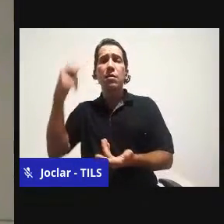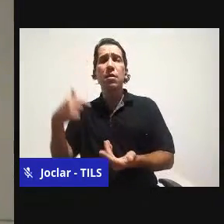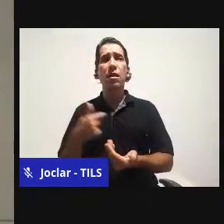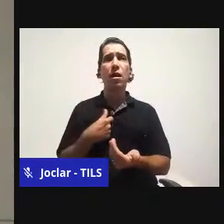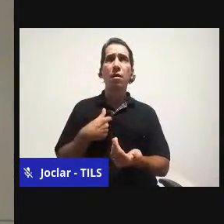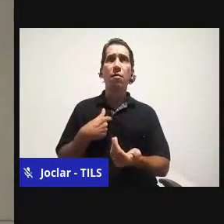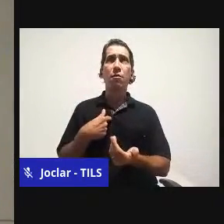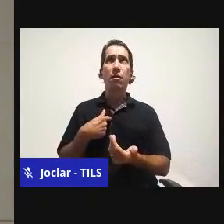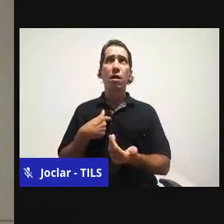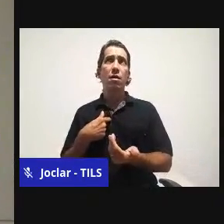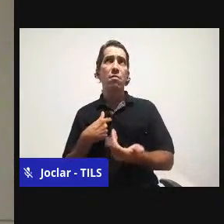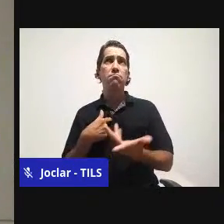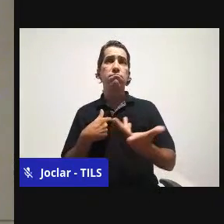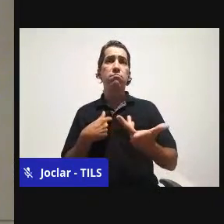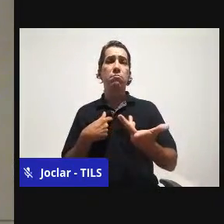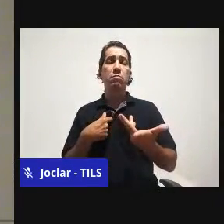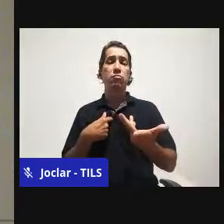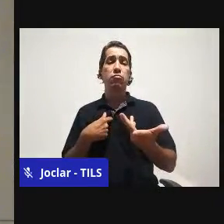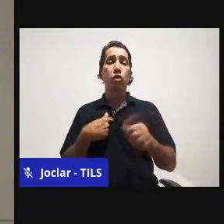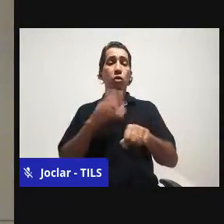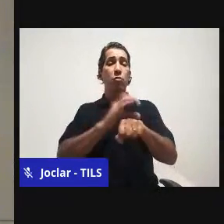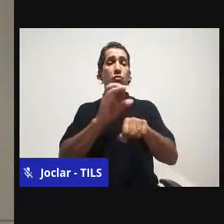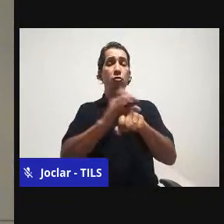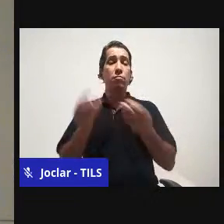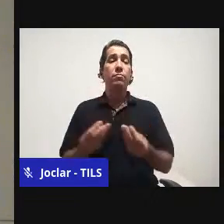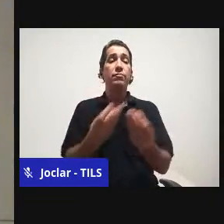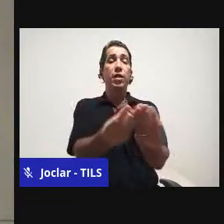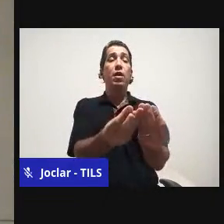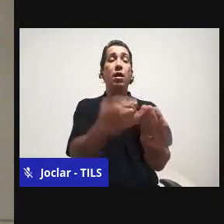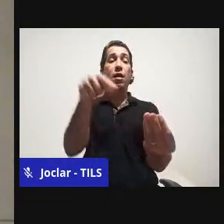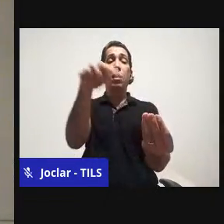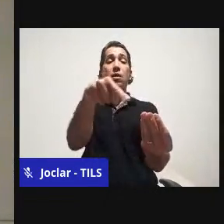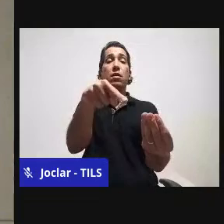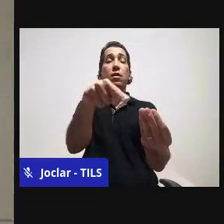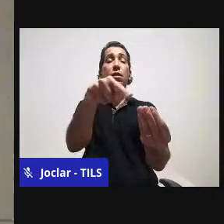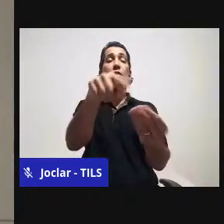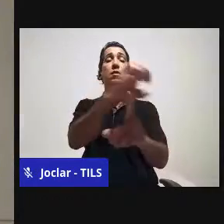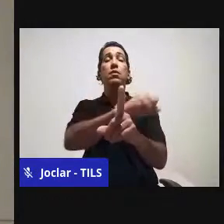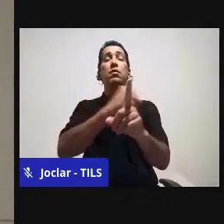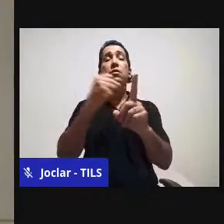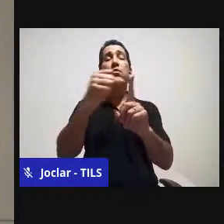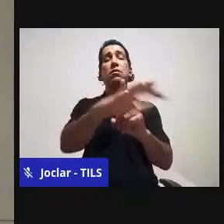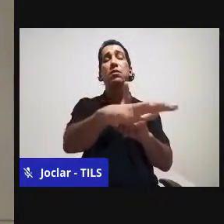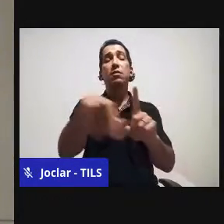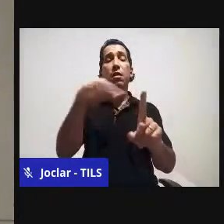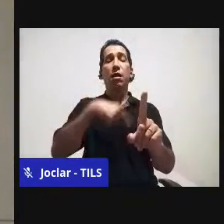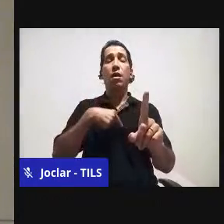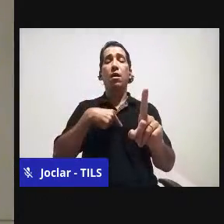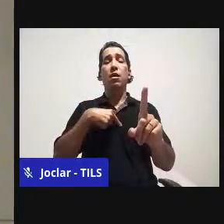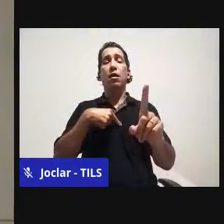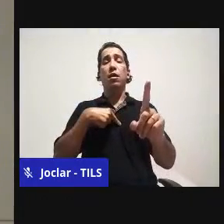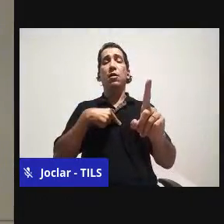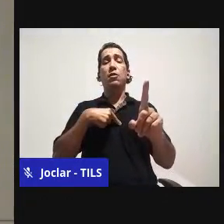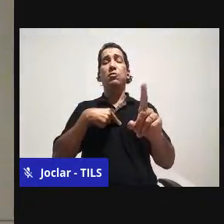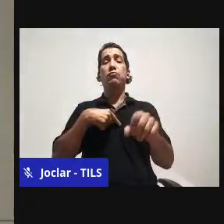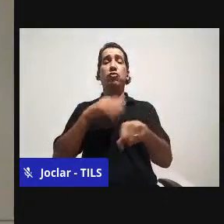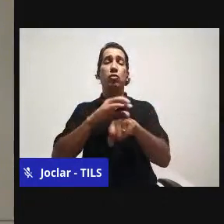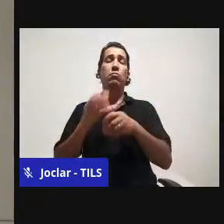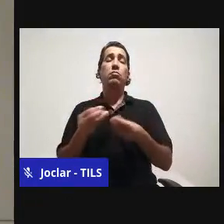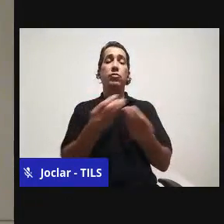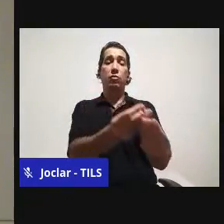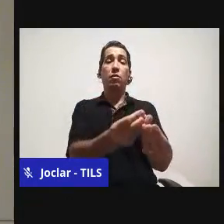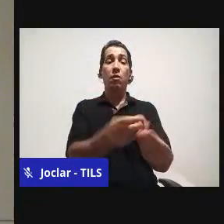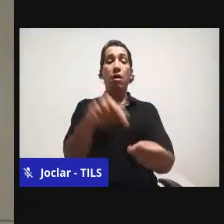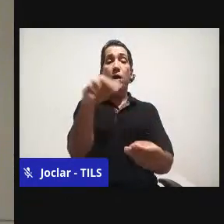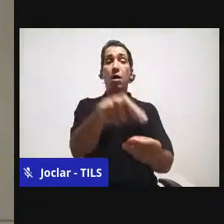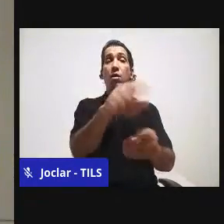a sociedade também está com os dias contados. Porque, na verdade, a sociedade vai exigir